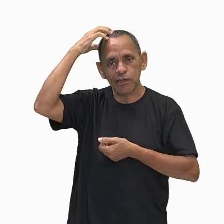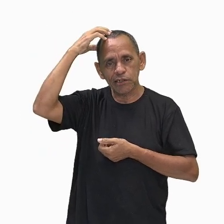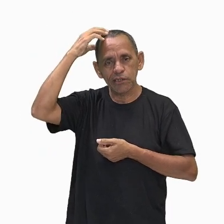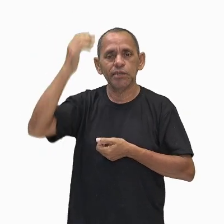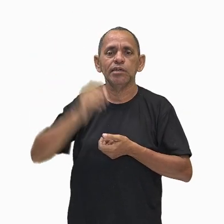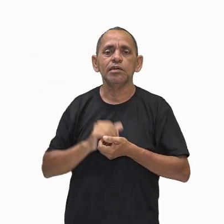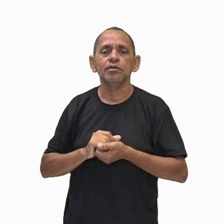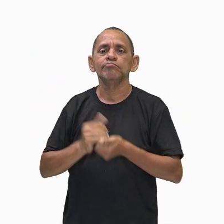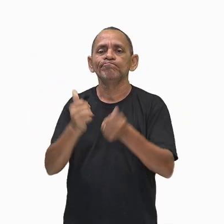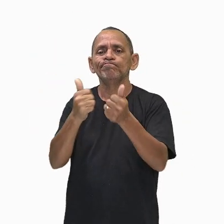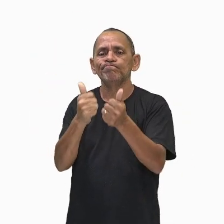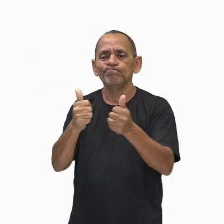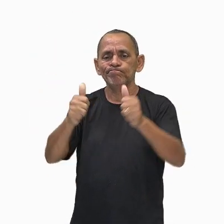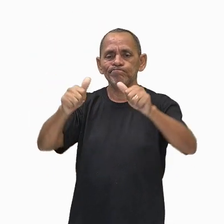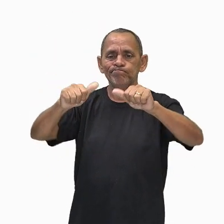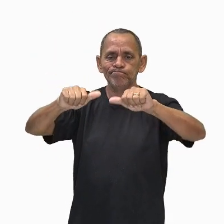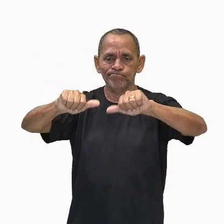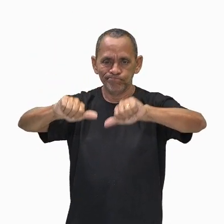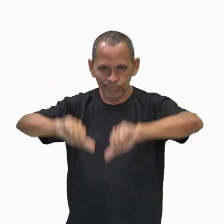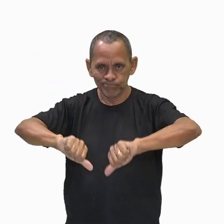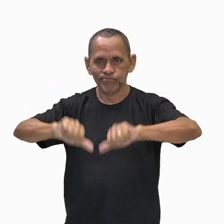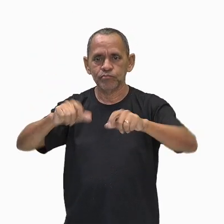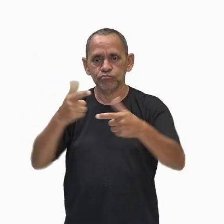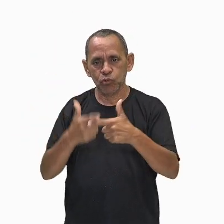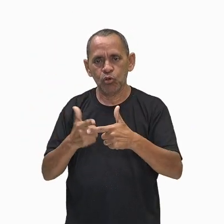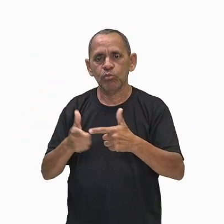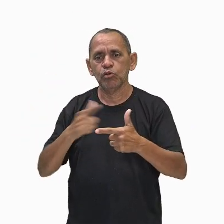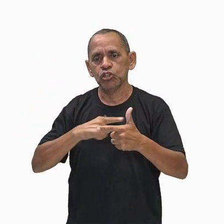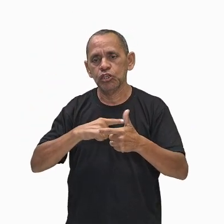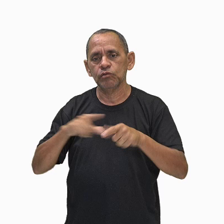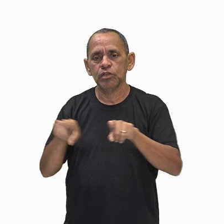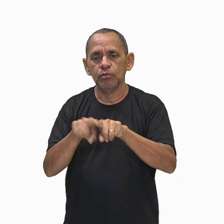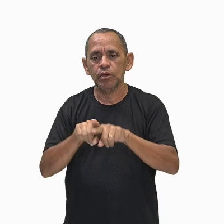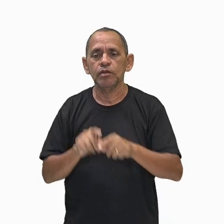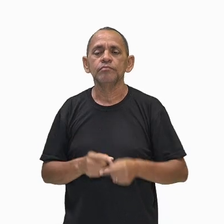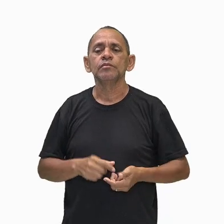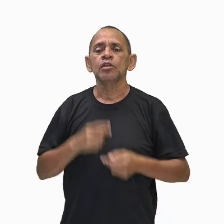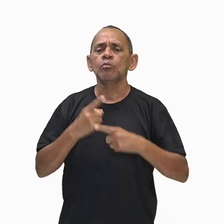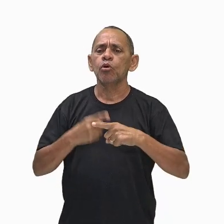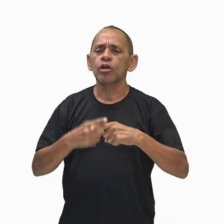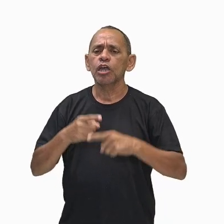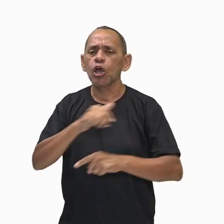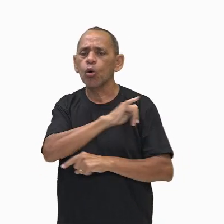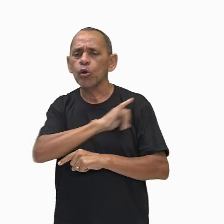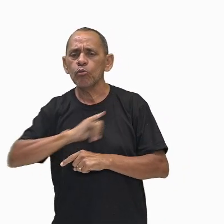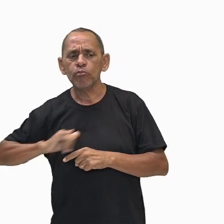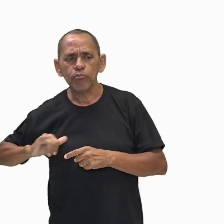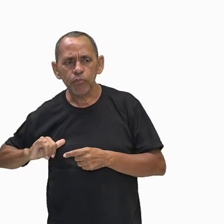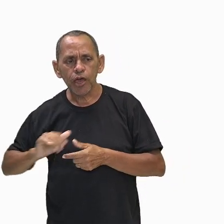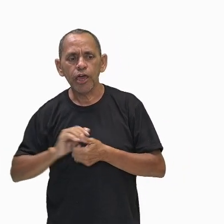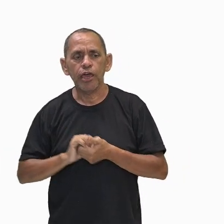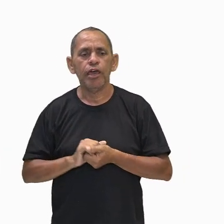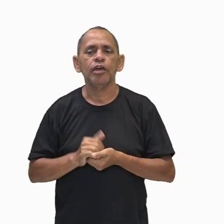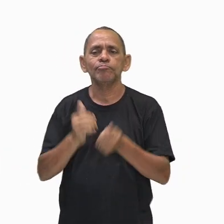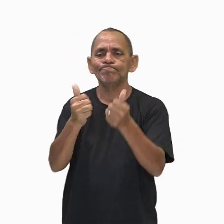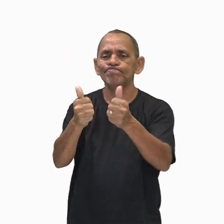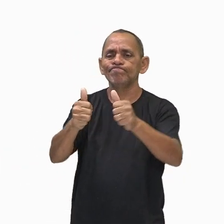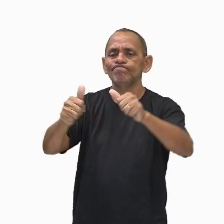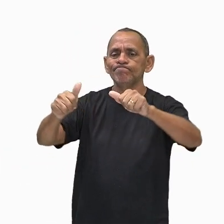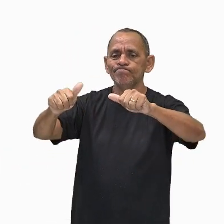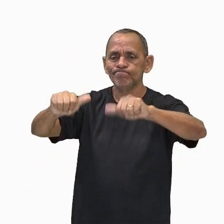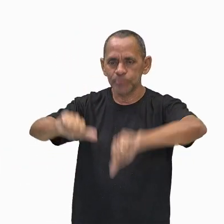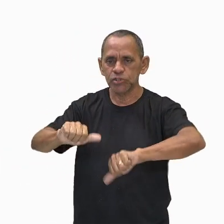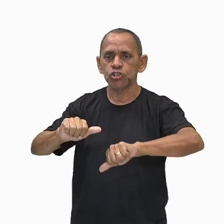Então, por que, professora, isso? Porque, então, este império, né, ele desagradava aos cafeicultores do Oeste